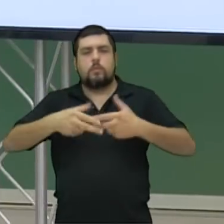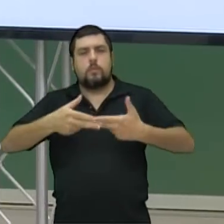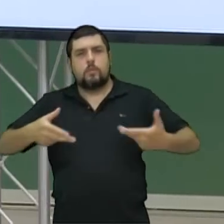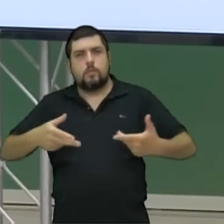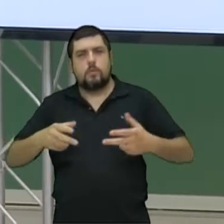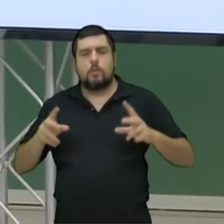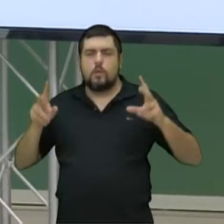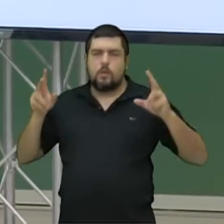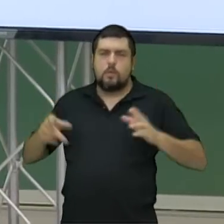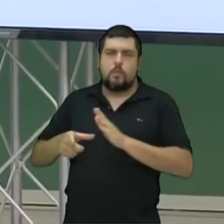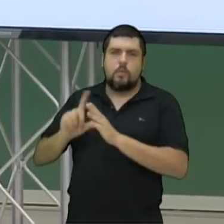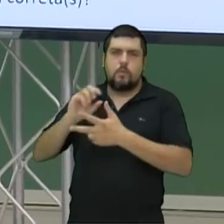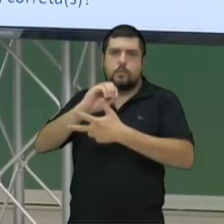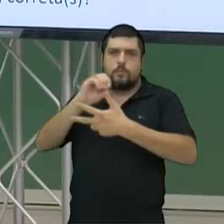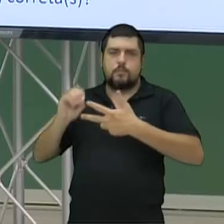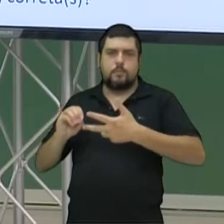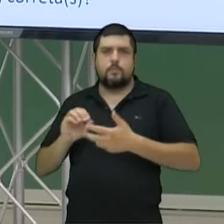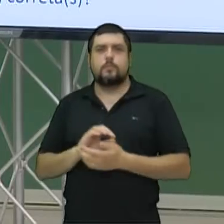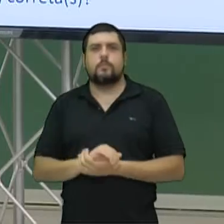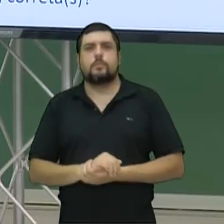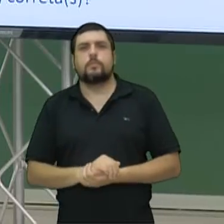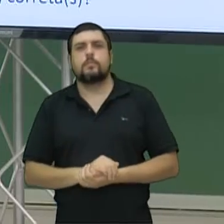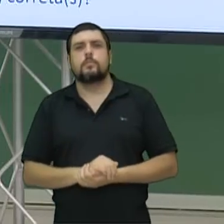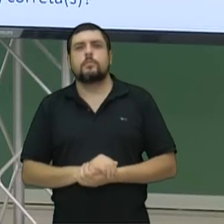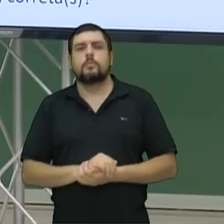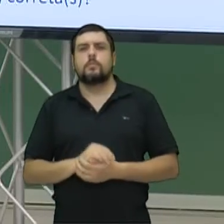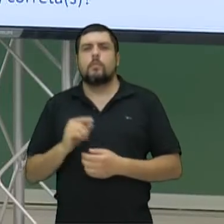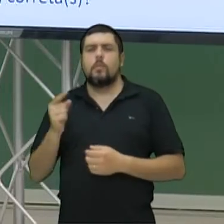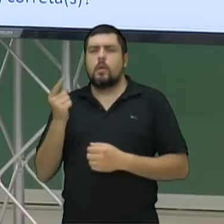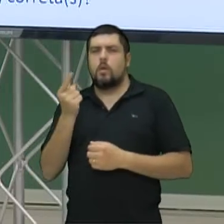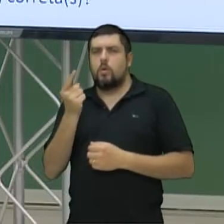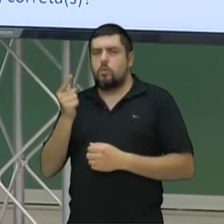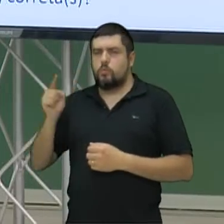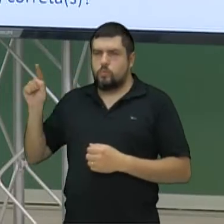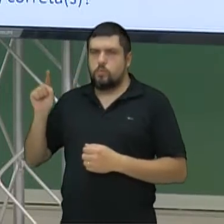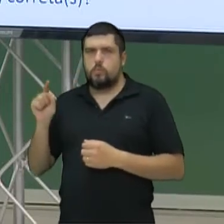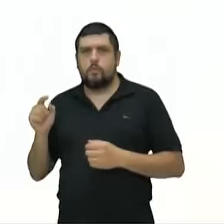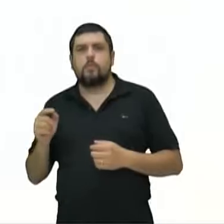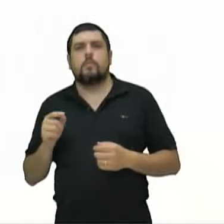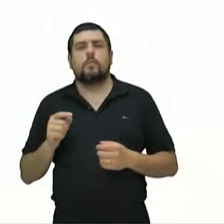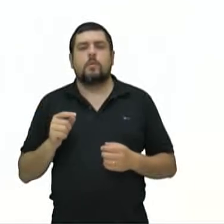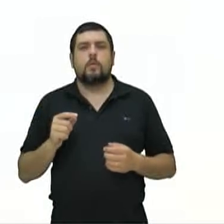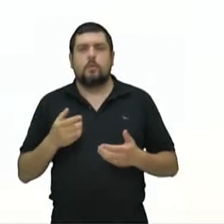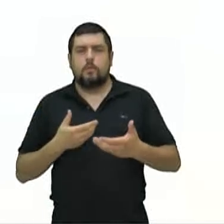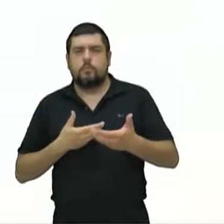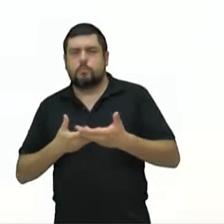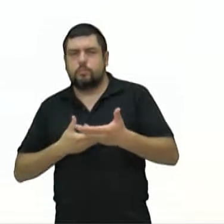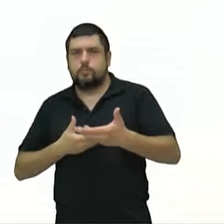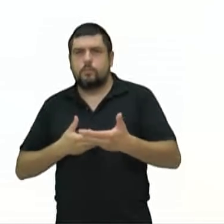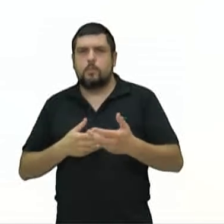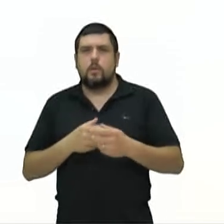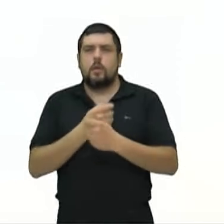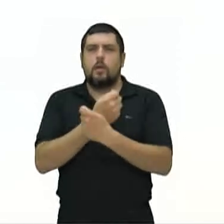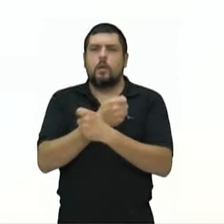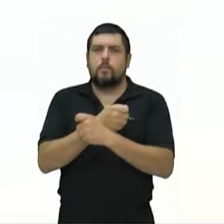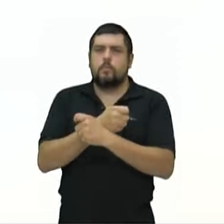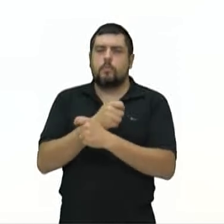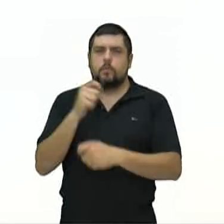Enem. Beleza? Última questão para a gente poder interagir aqui, ó. PUC, né? Rio Grande do